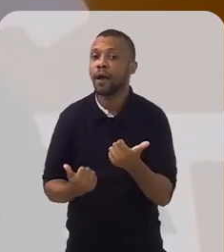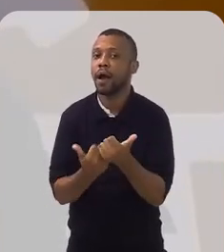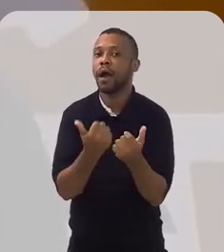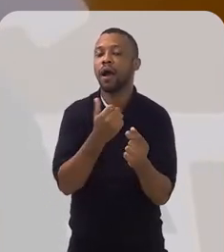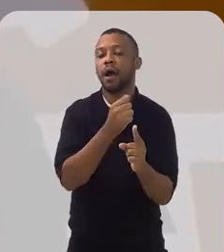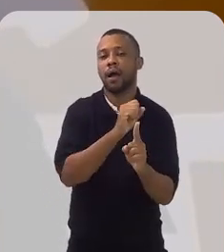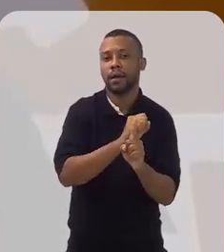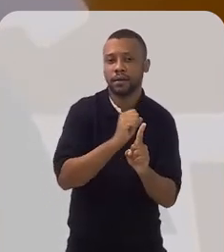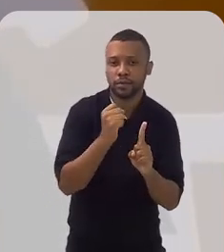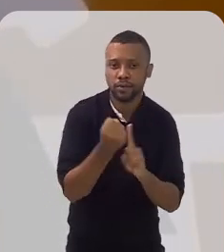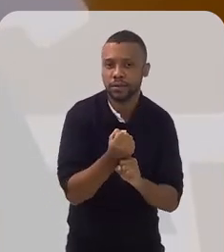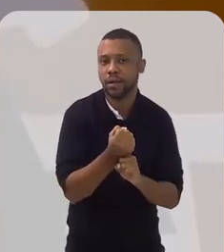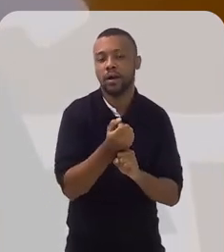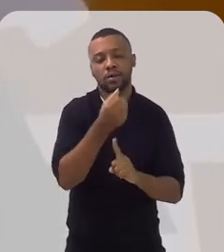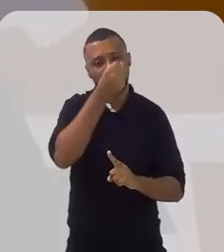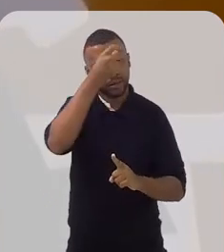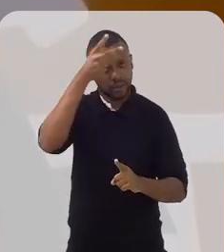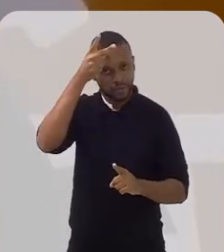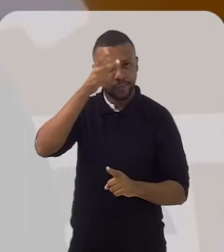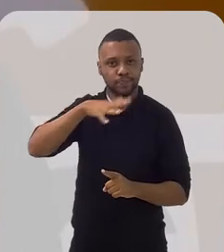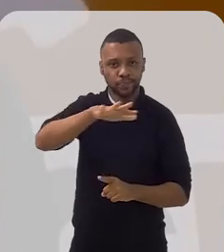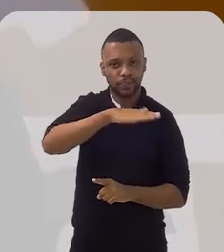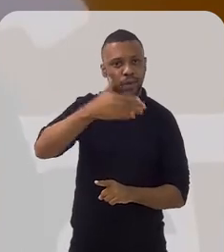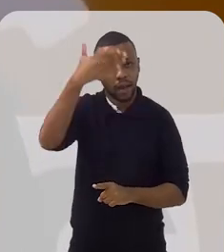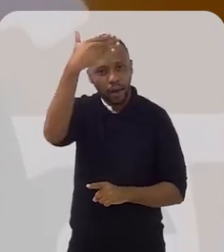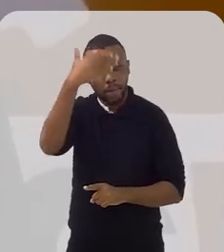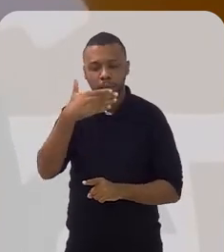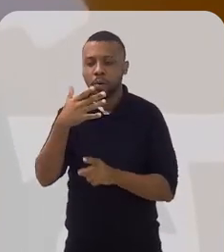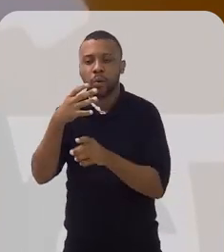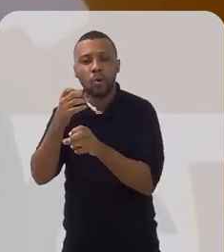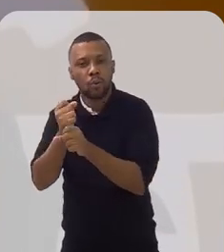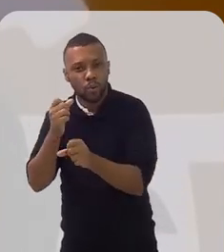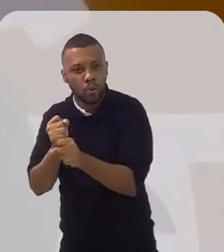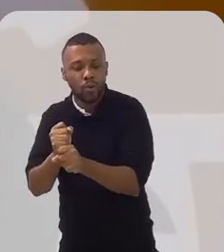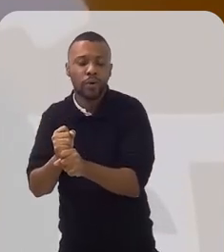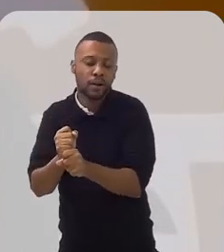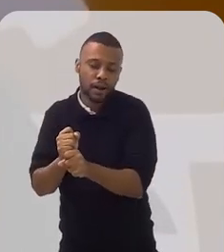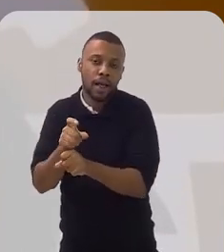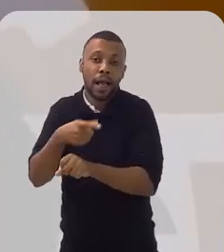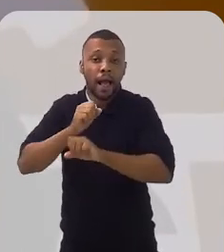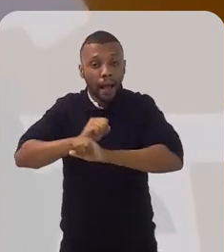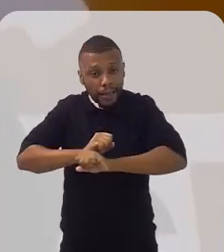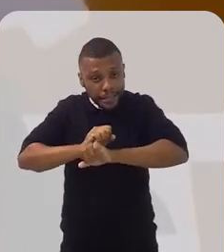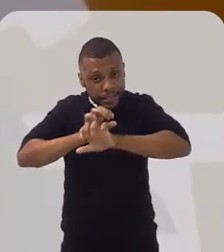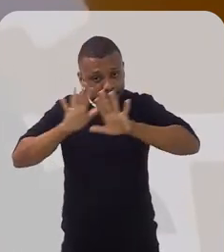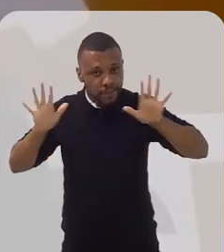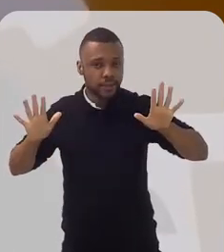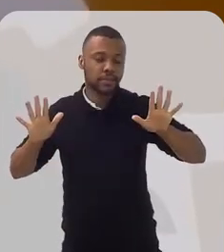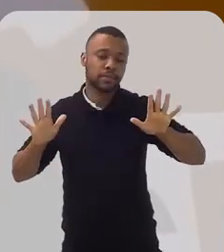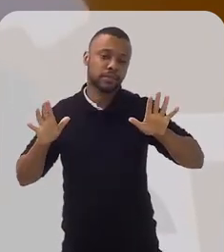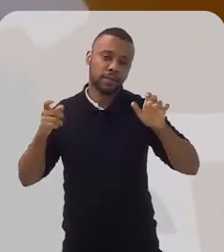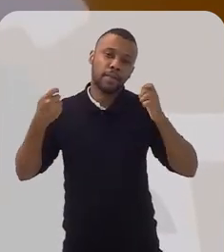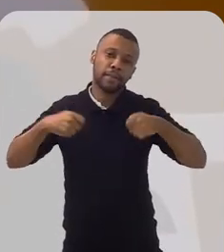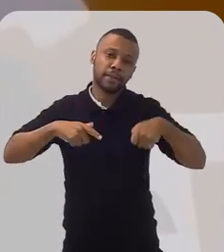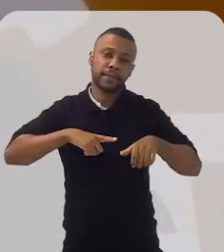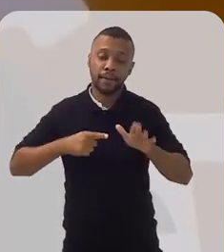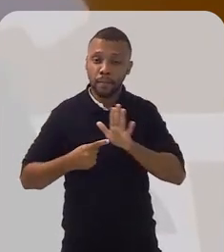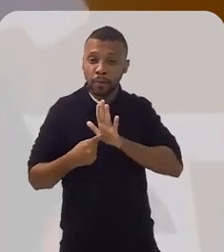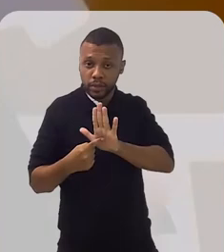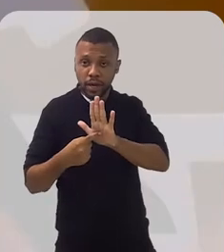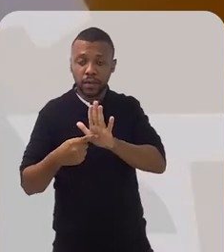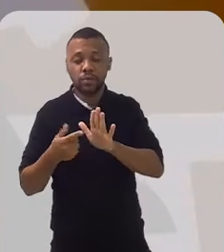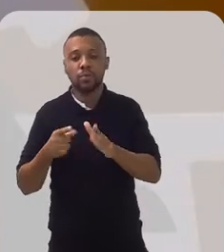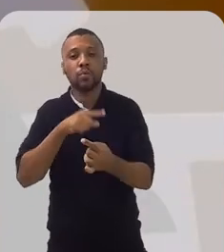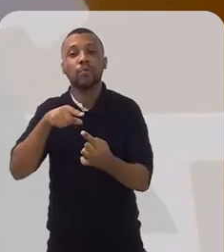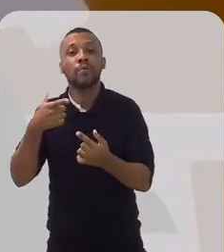daquele município. A prestação de conta é a transparência que precisa ser dada para a aplicação do recurso.